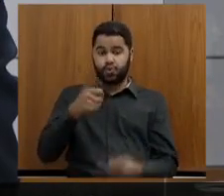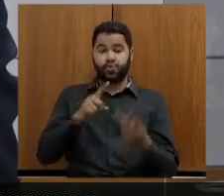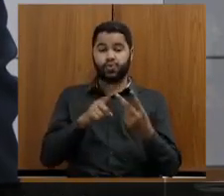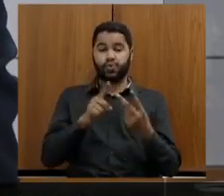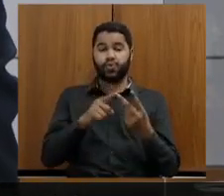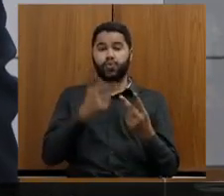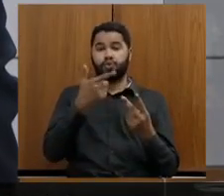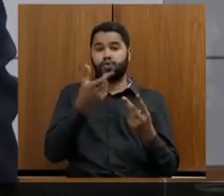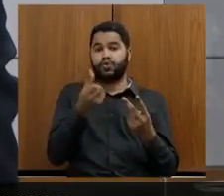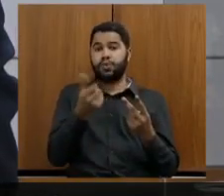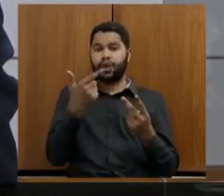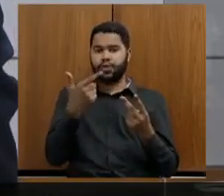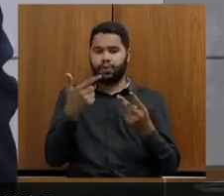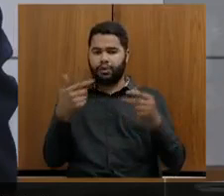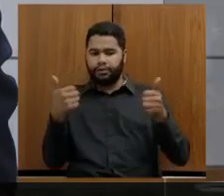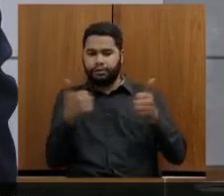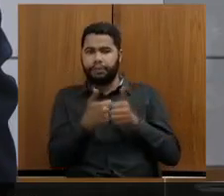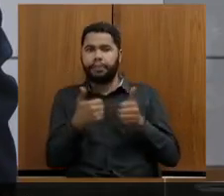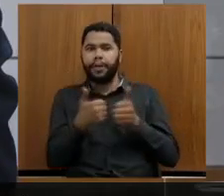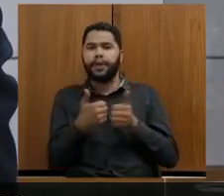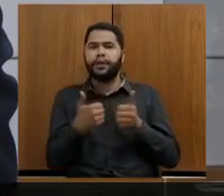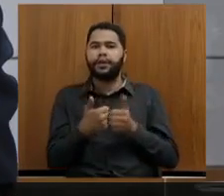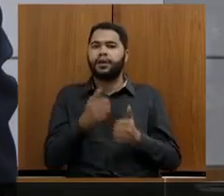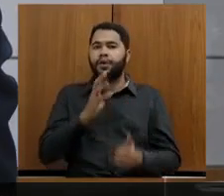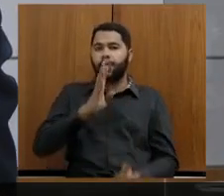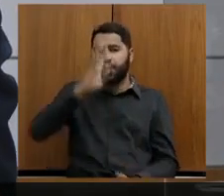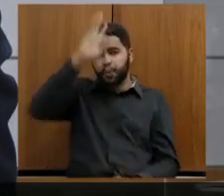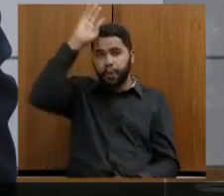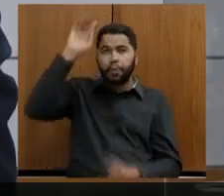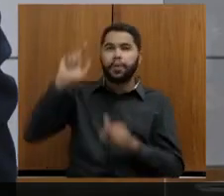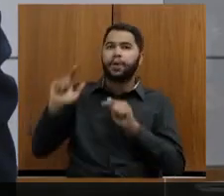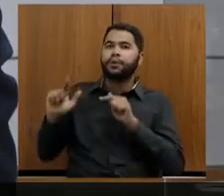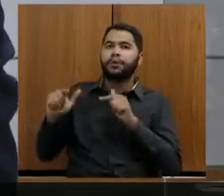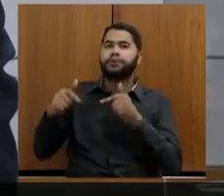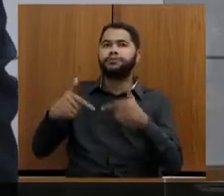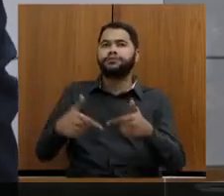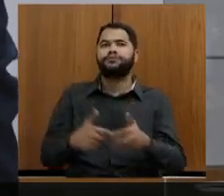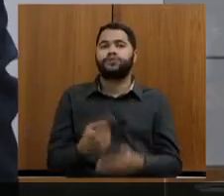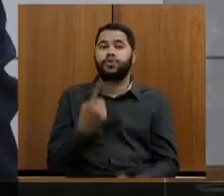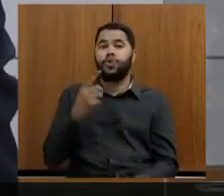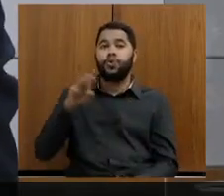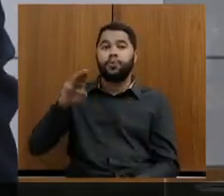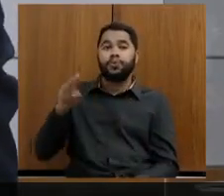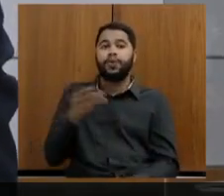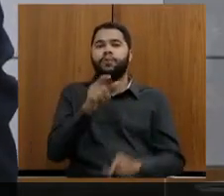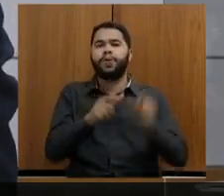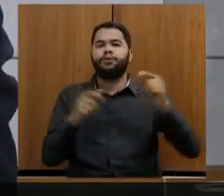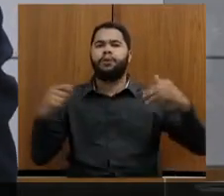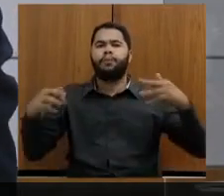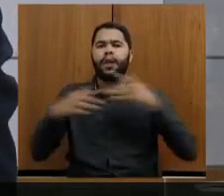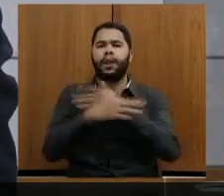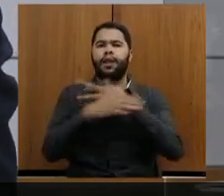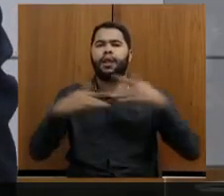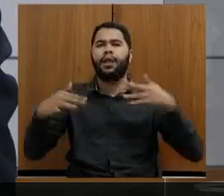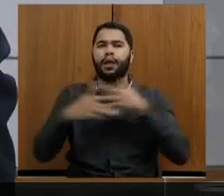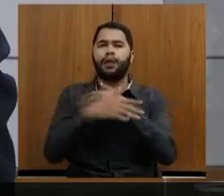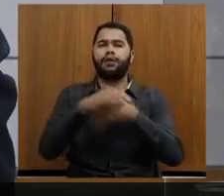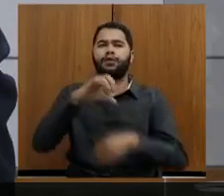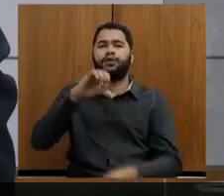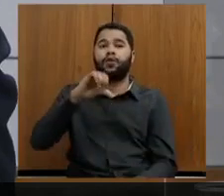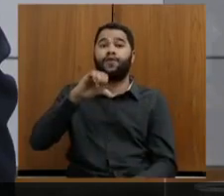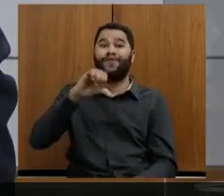paralela os bombeiros enfrentaram de um milhão de pessoas que passaram